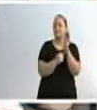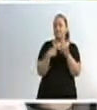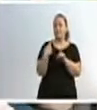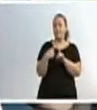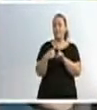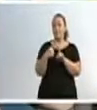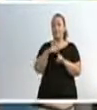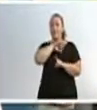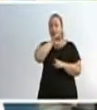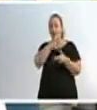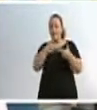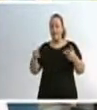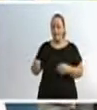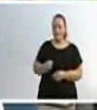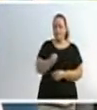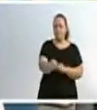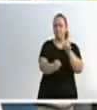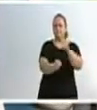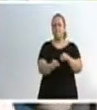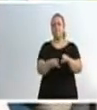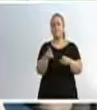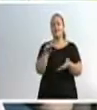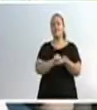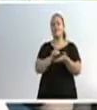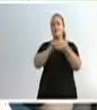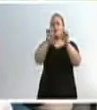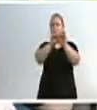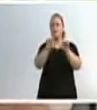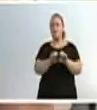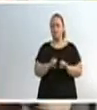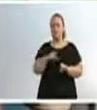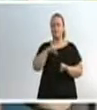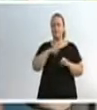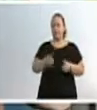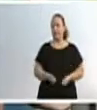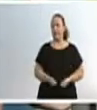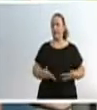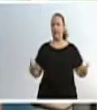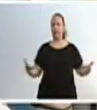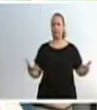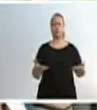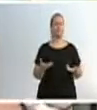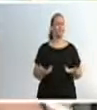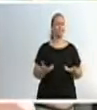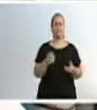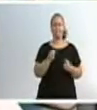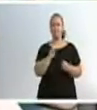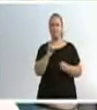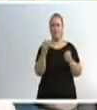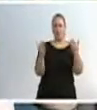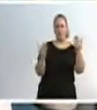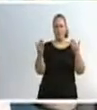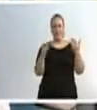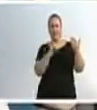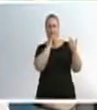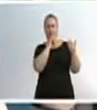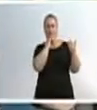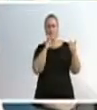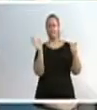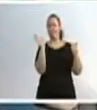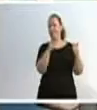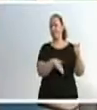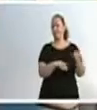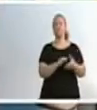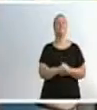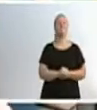sendo colocados, falta estrutura para manutenção, a gente tem um gasto que ele é maior do que eventual redução do IPTU, e se a gente atrelar isso com uma política forte